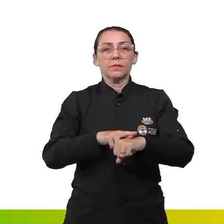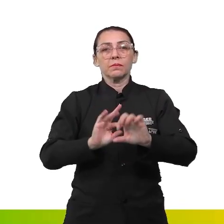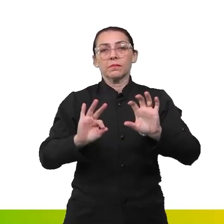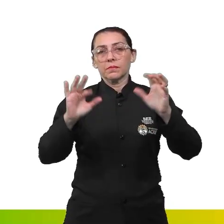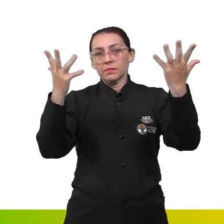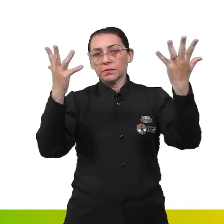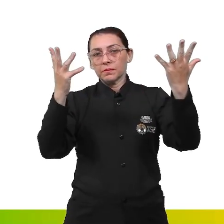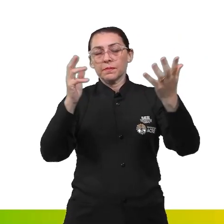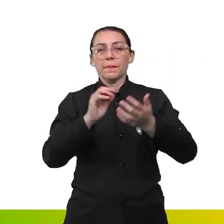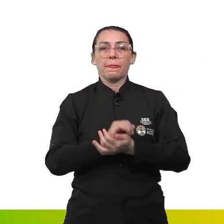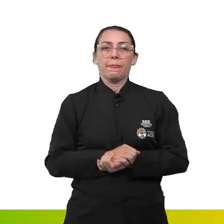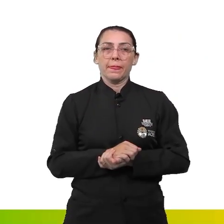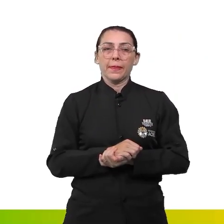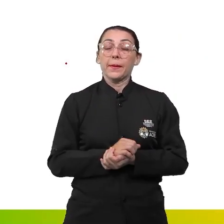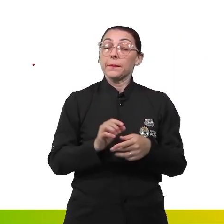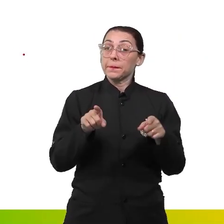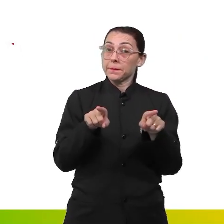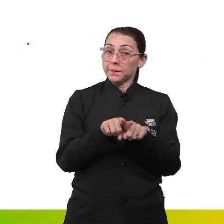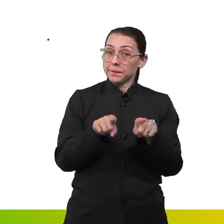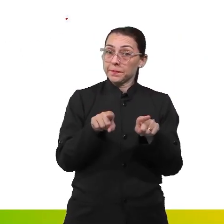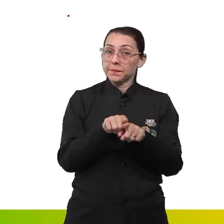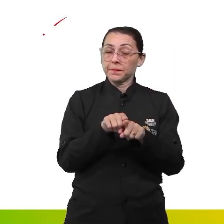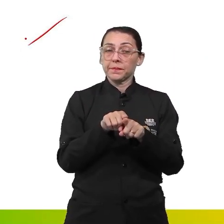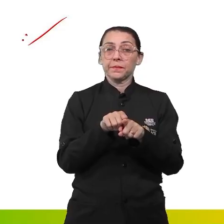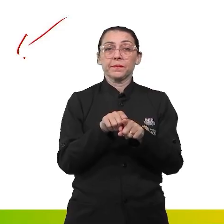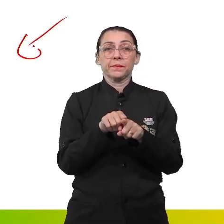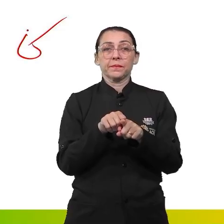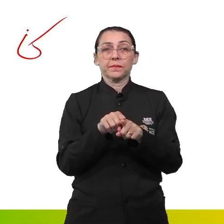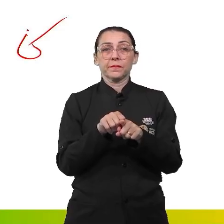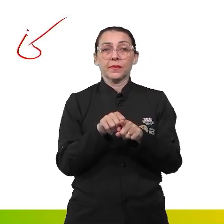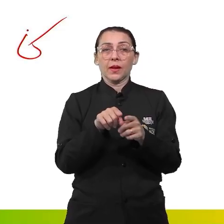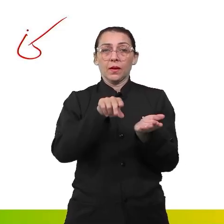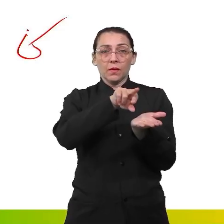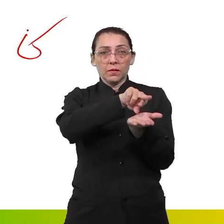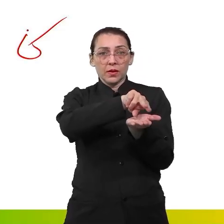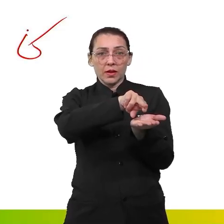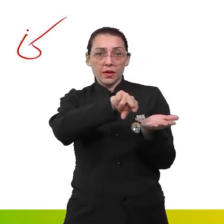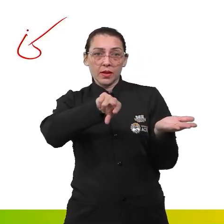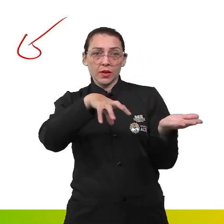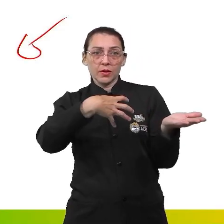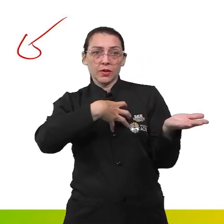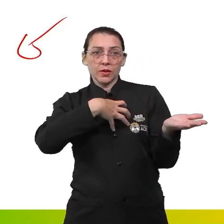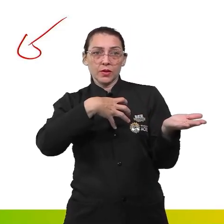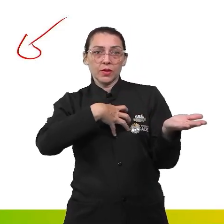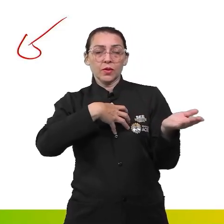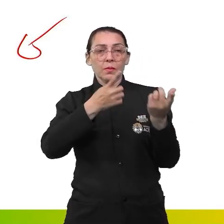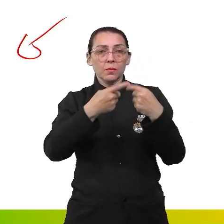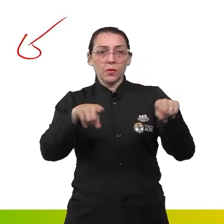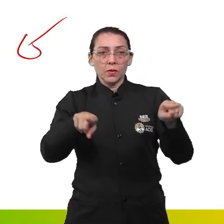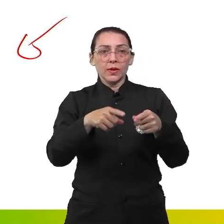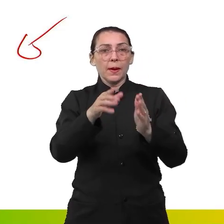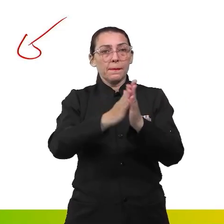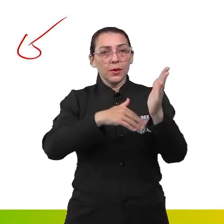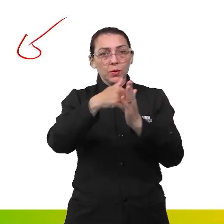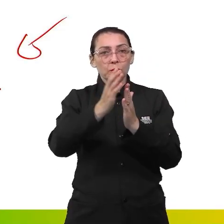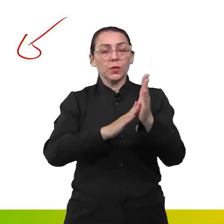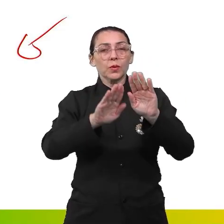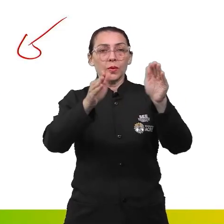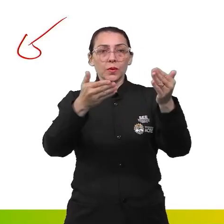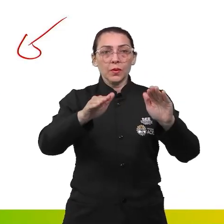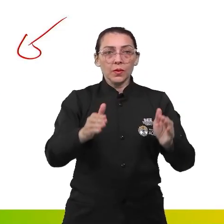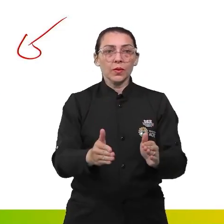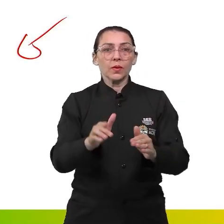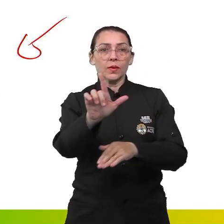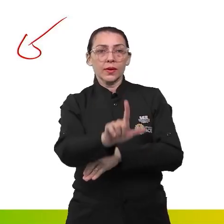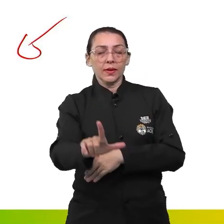celebração. Inclui aí, olha aqui, inclui uma variedade de formas como música, pintura,